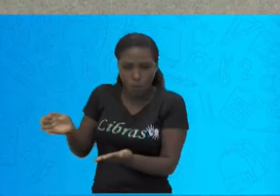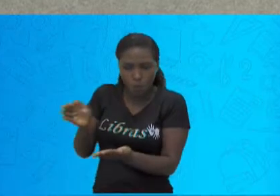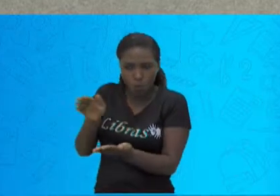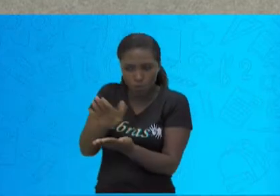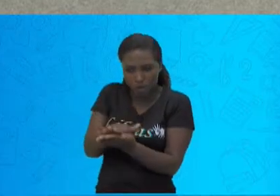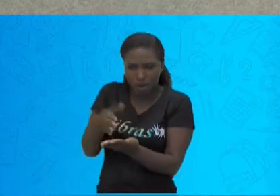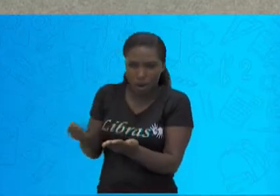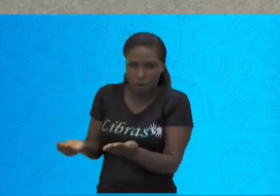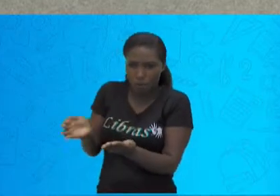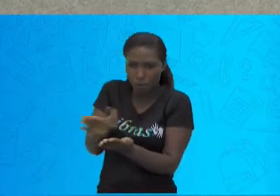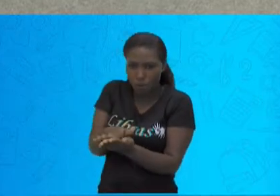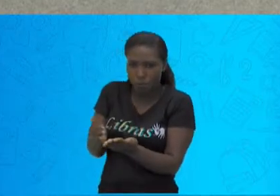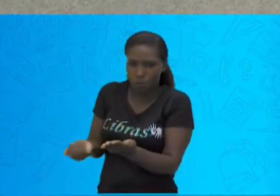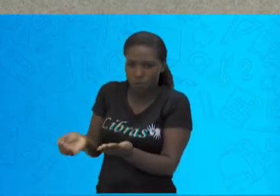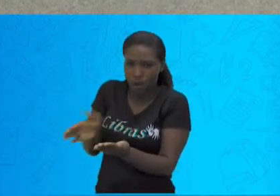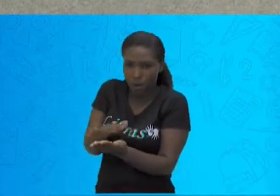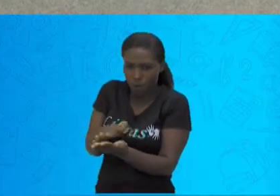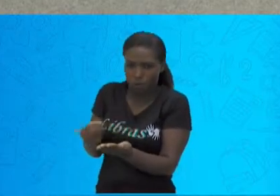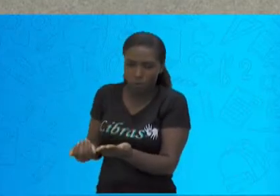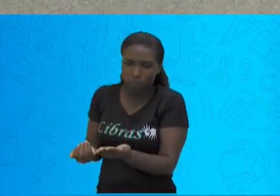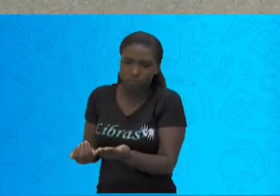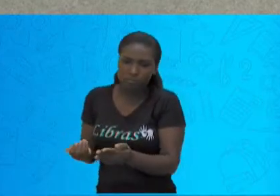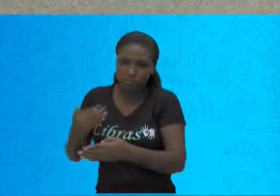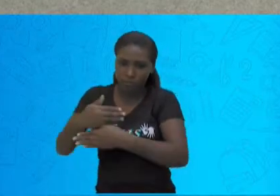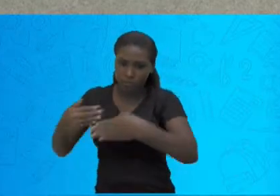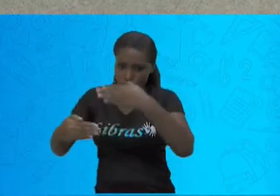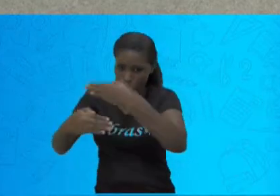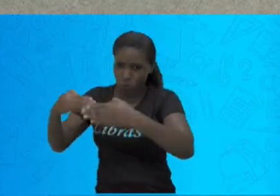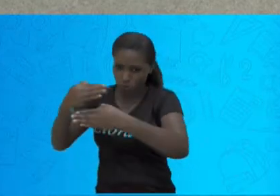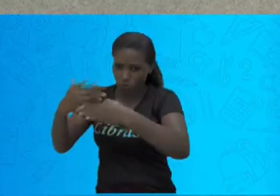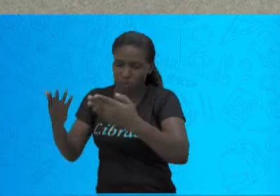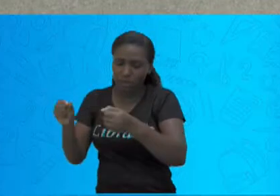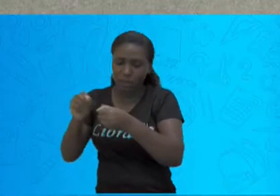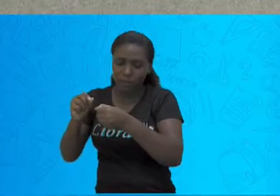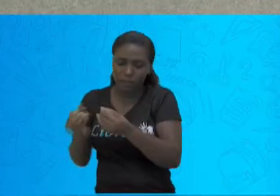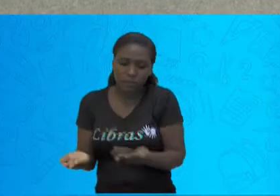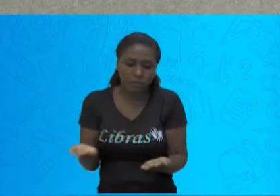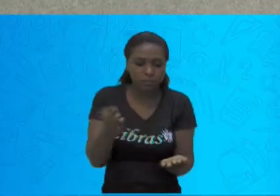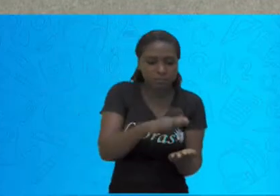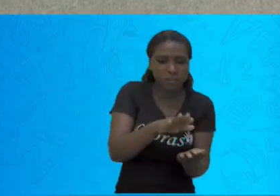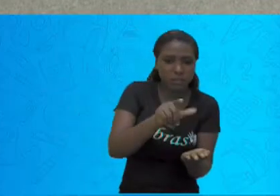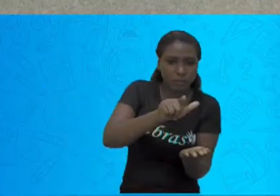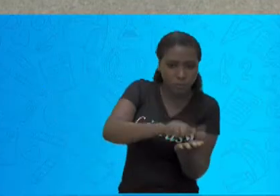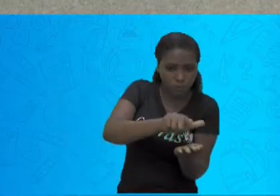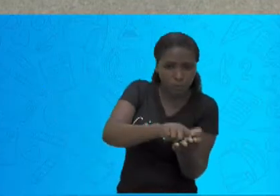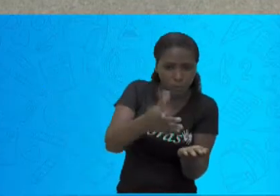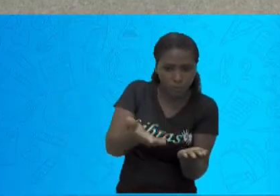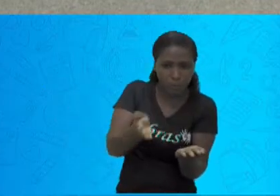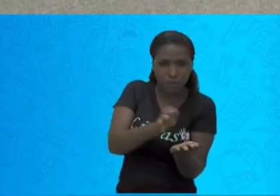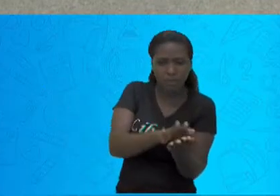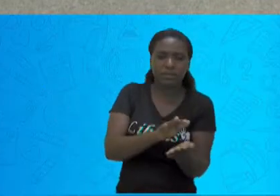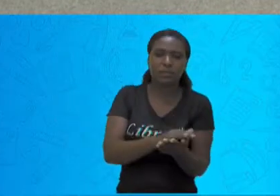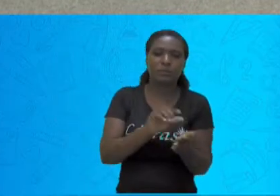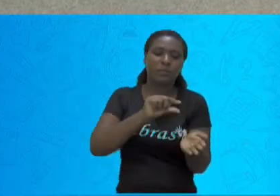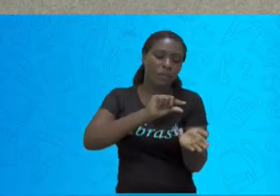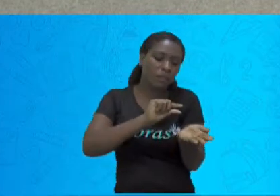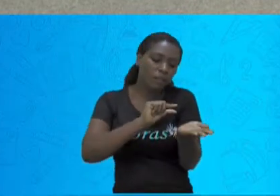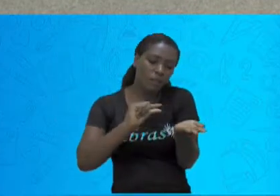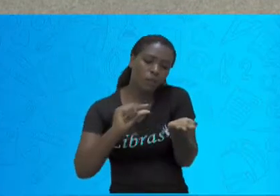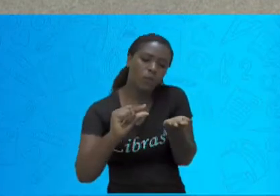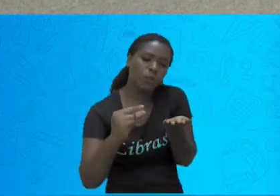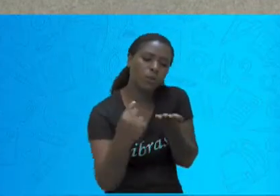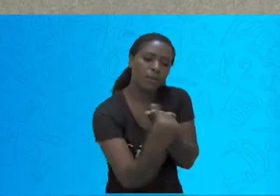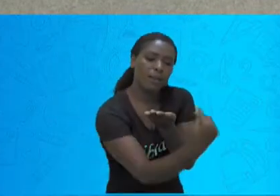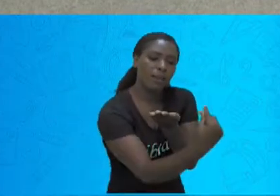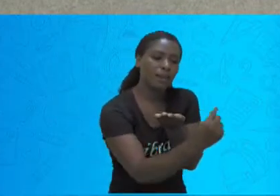já tinham essa forma de deixar registrado as suas histórias. As laterais desse cartão eram